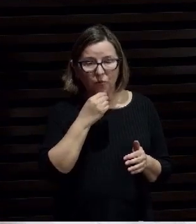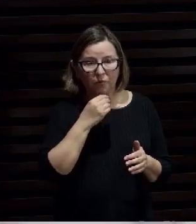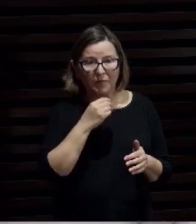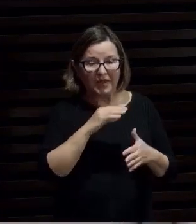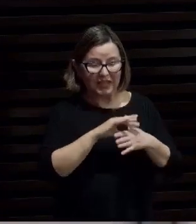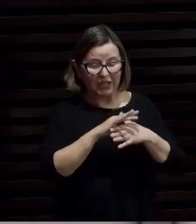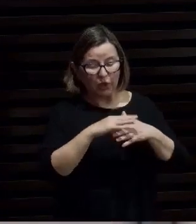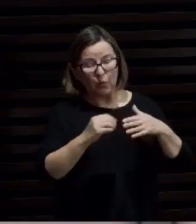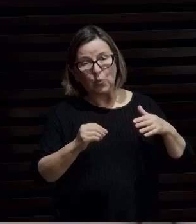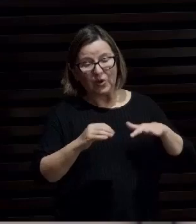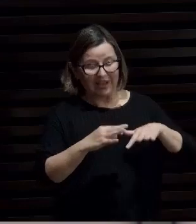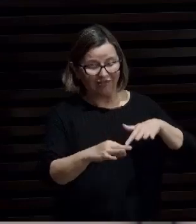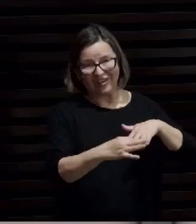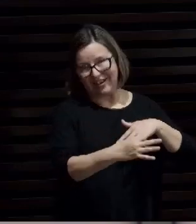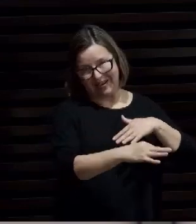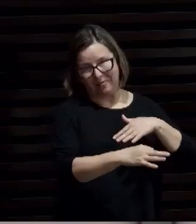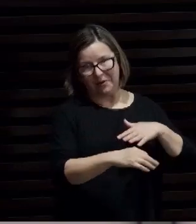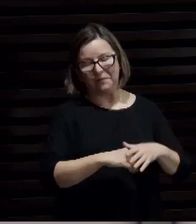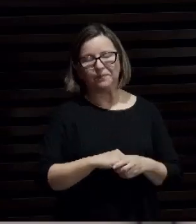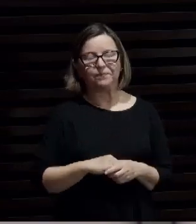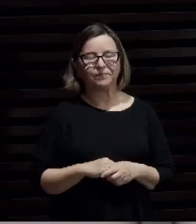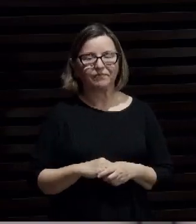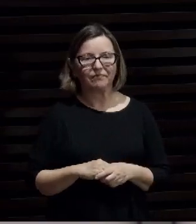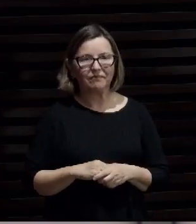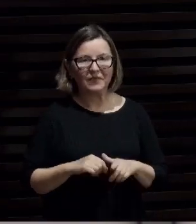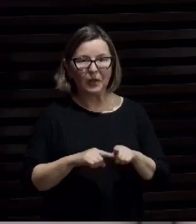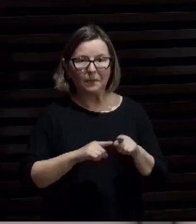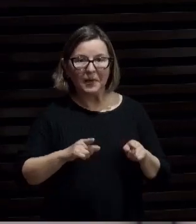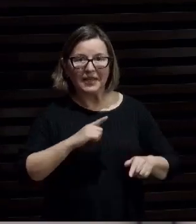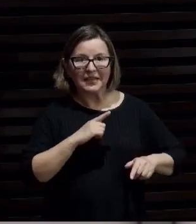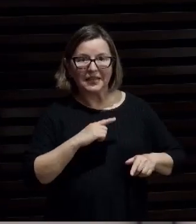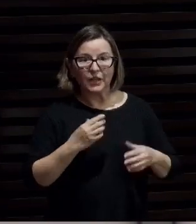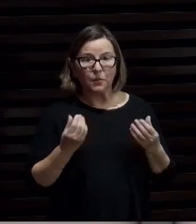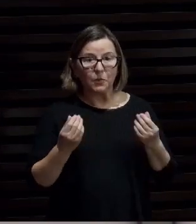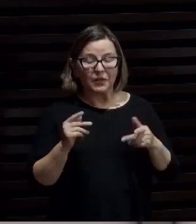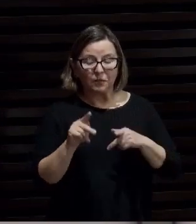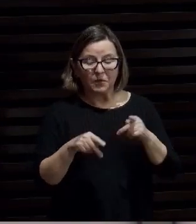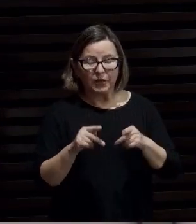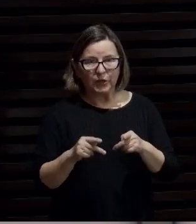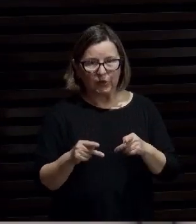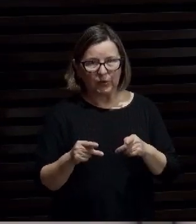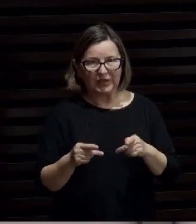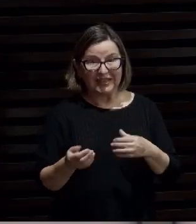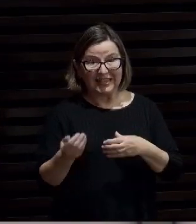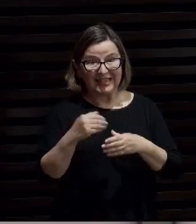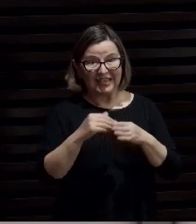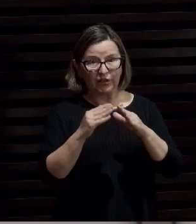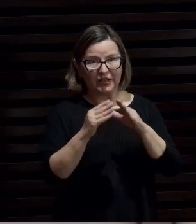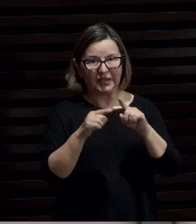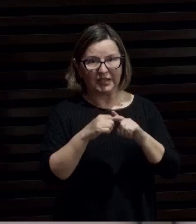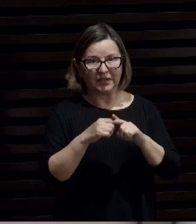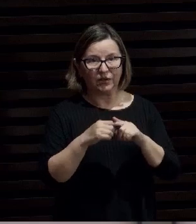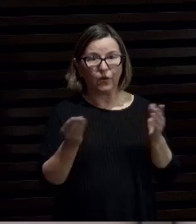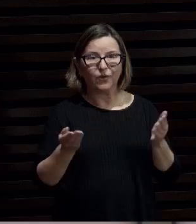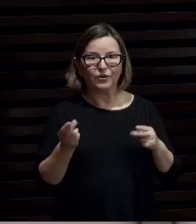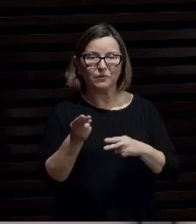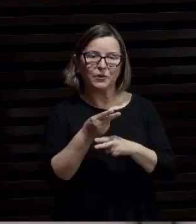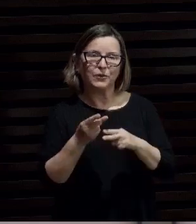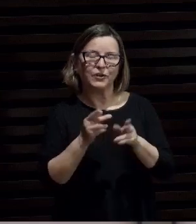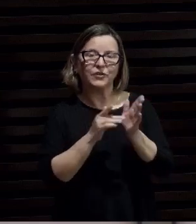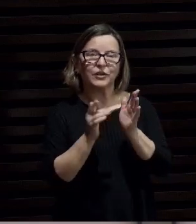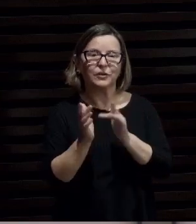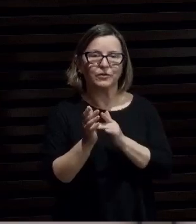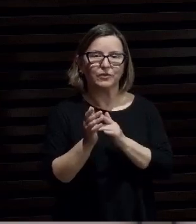amados, tem muitas pessoas na igreja que hoje procuram Jesus porque